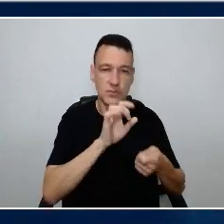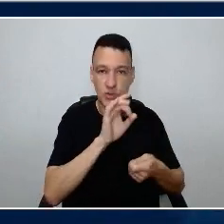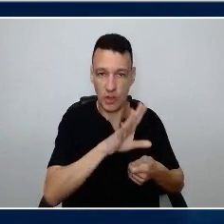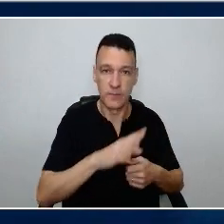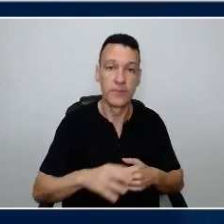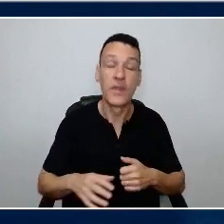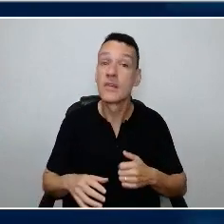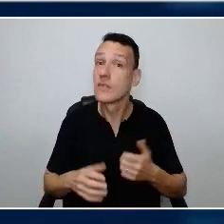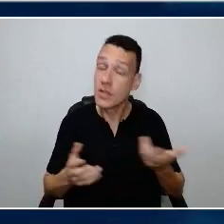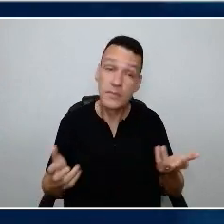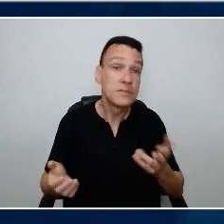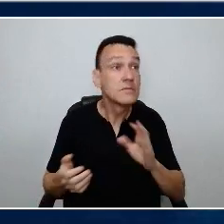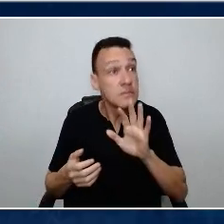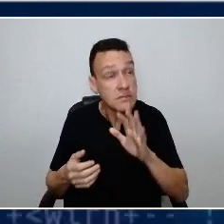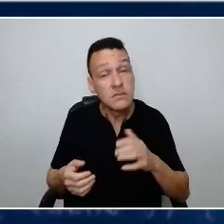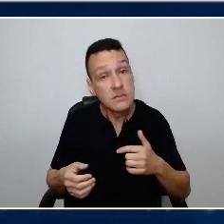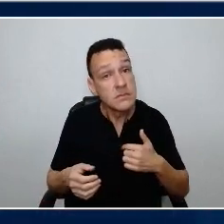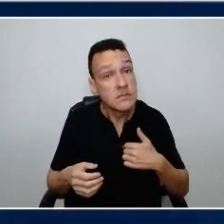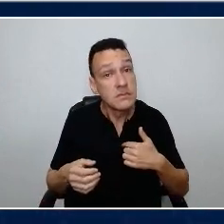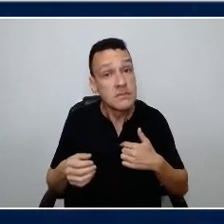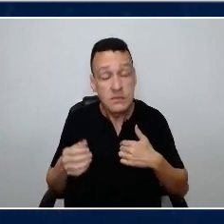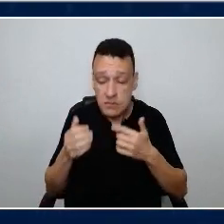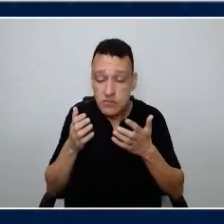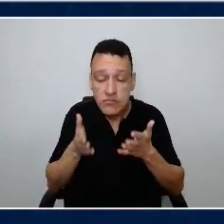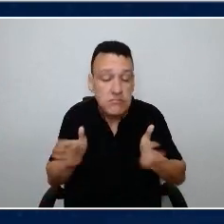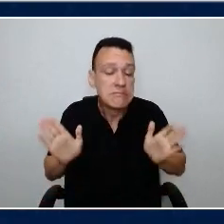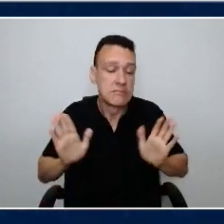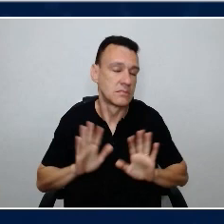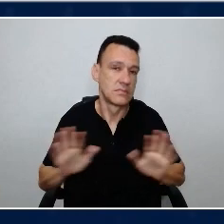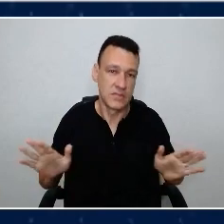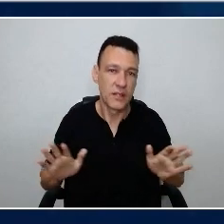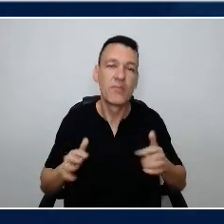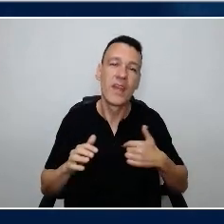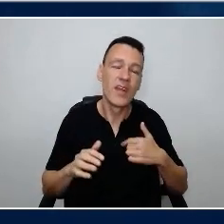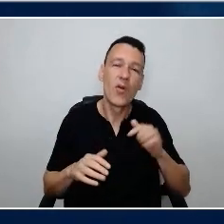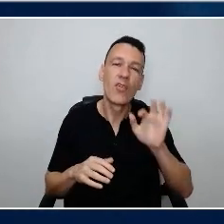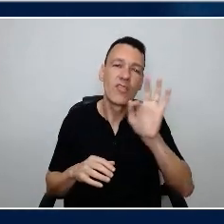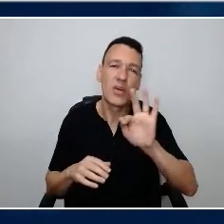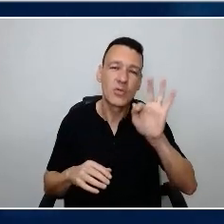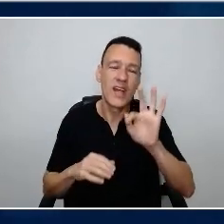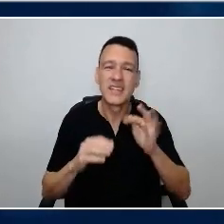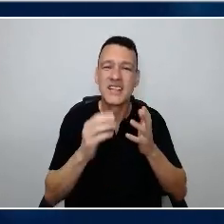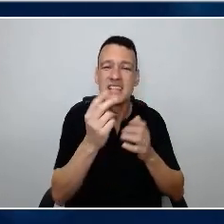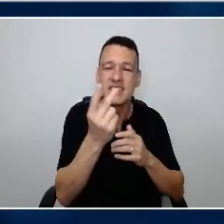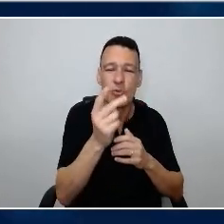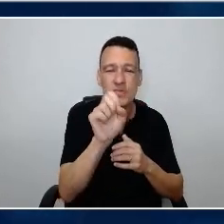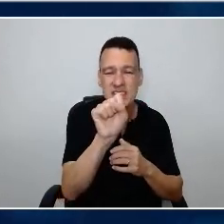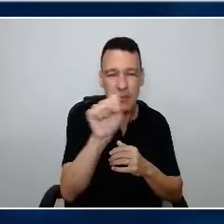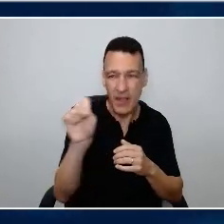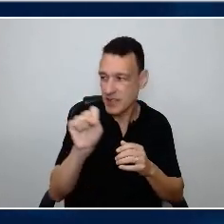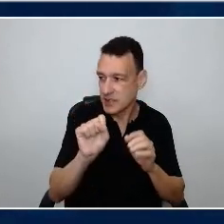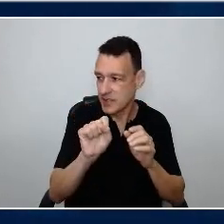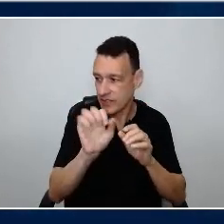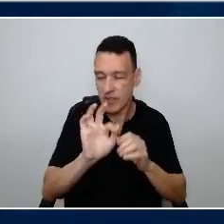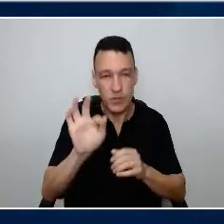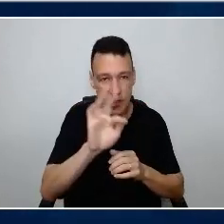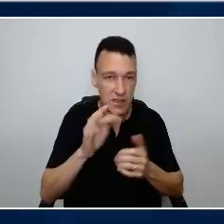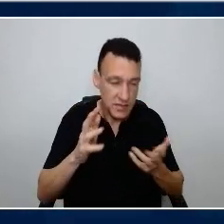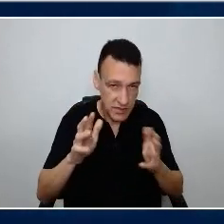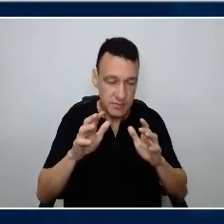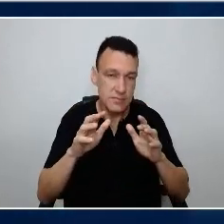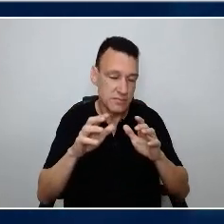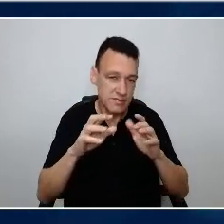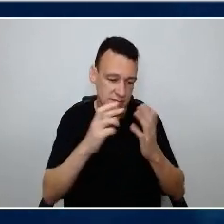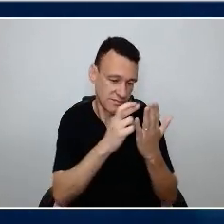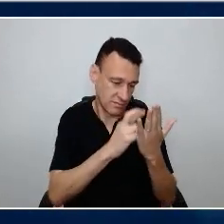aberta a diversas coisas eu tô no segundo semestre na minha faculdade cença computação então eu tô aprendendo muito e eu tô